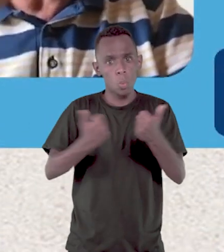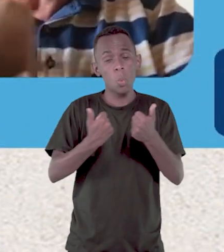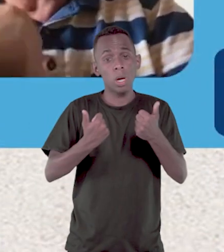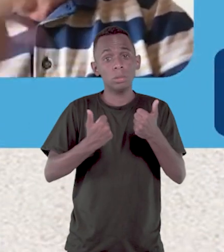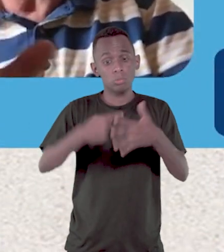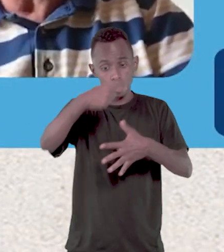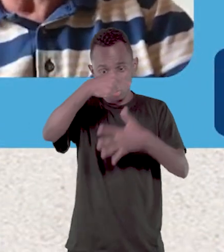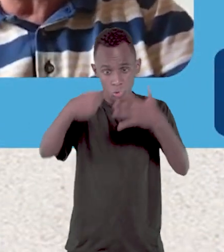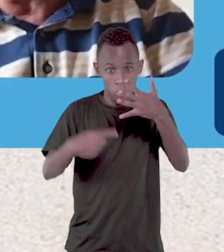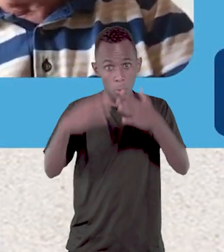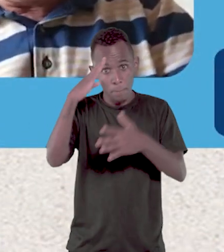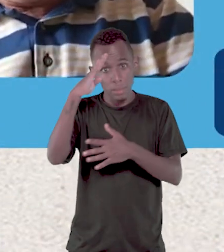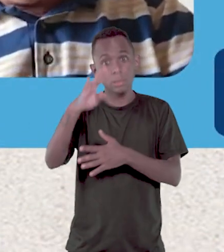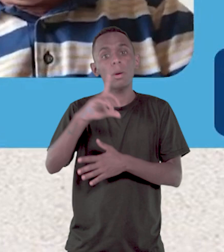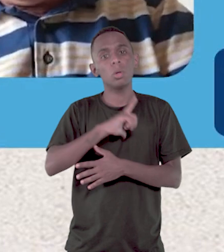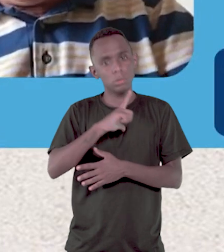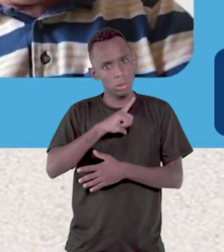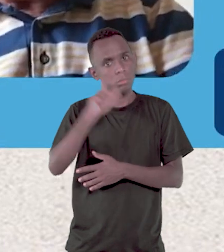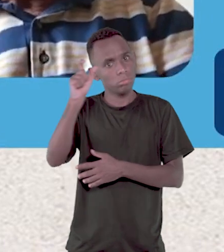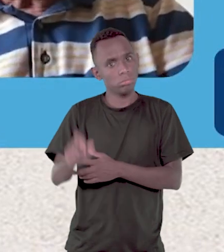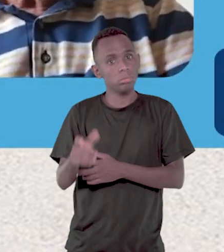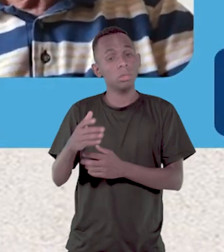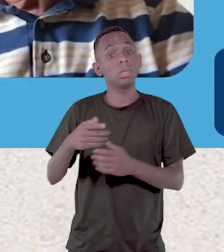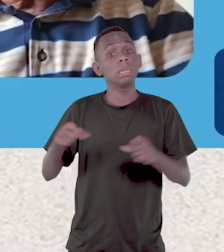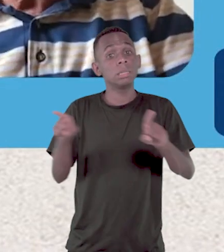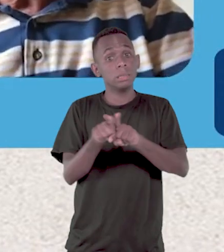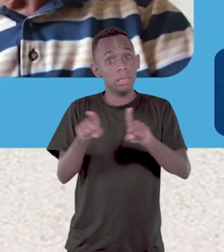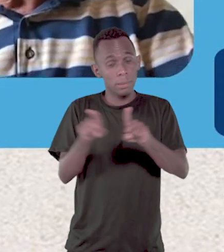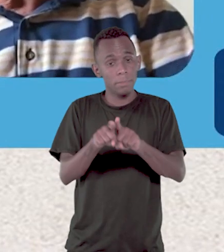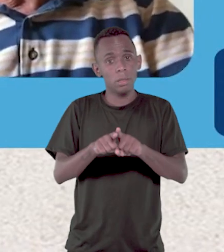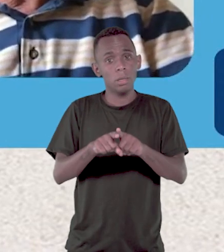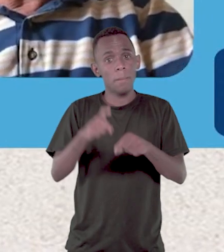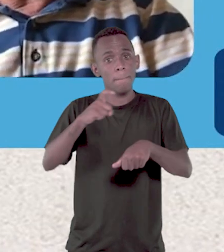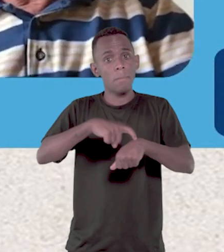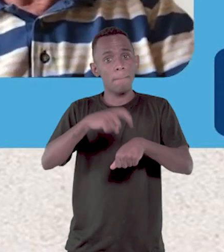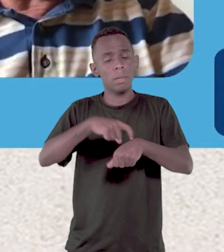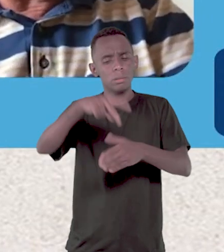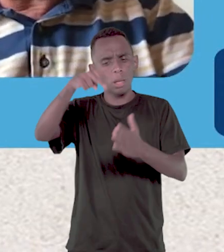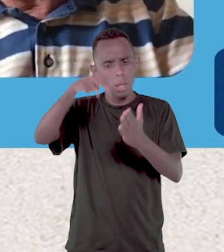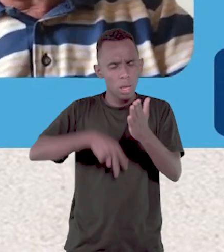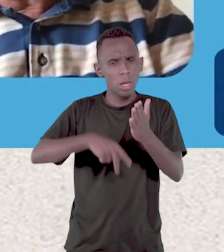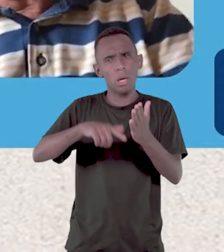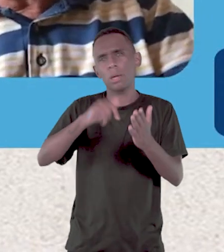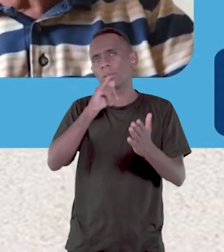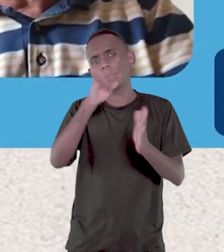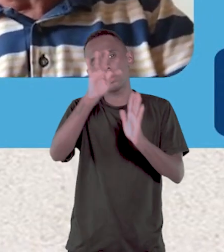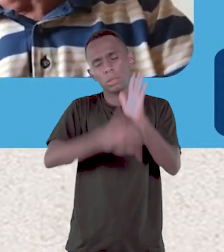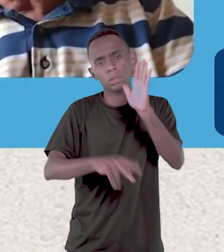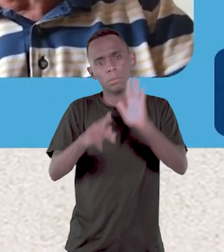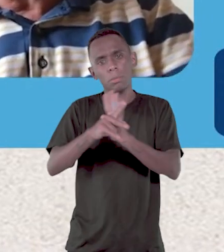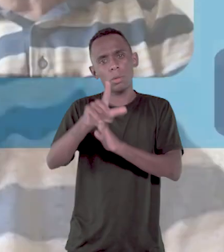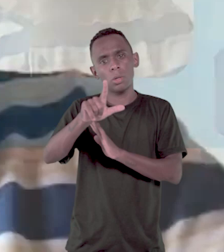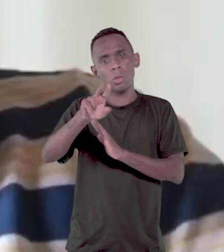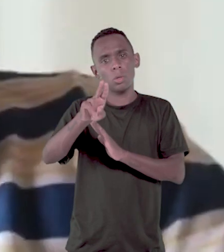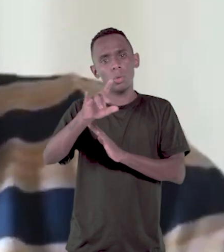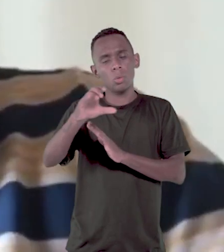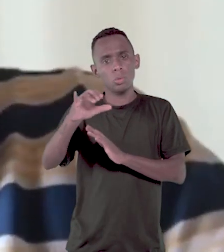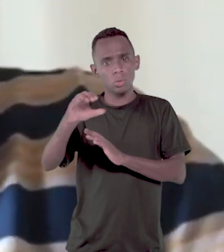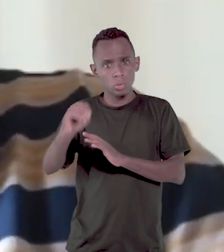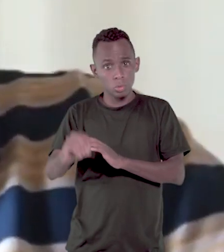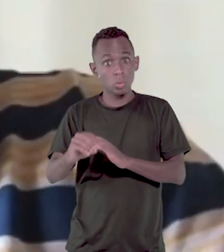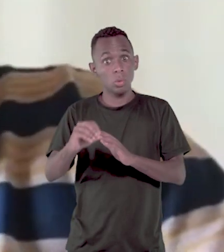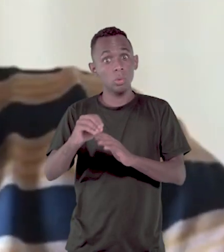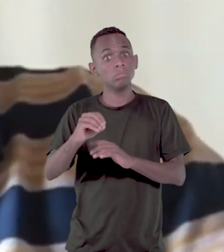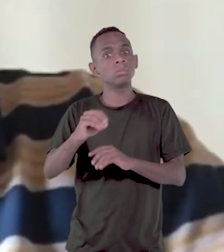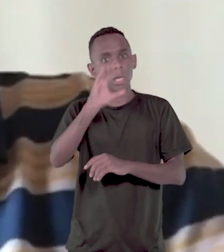5 maiores escritores do meu ponto de vista, e assim como também quando você lê a obra do Lúcio Cardoso, por exemplo, que